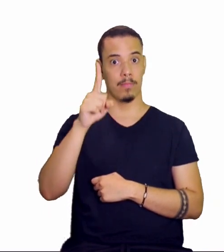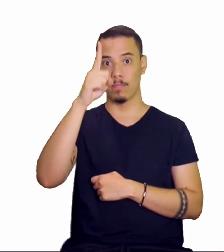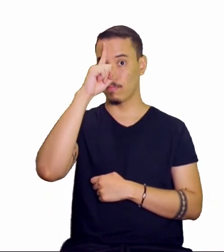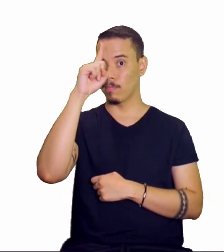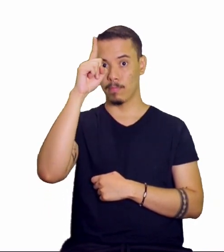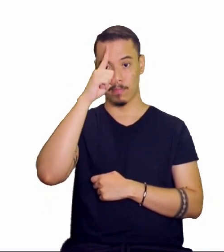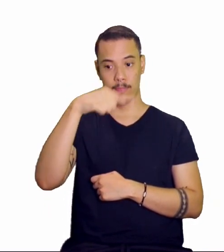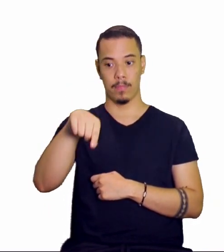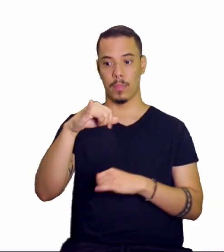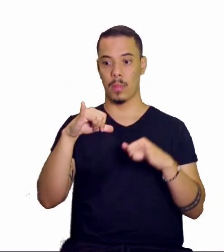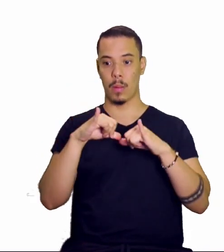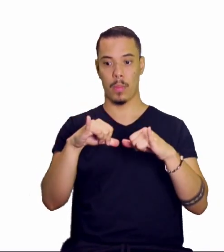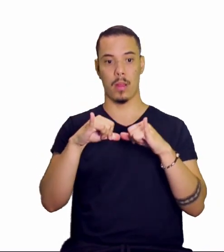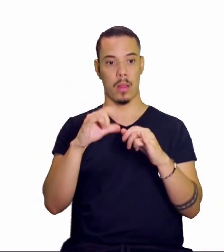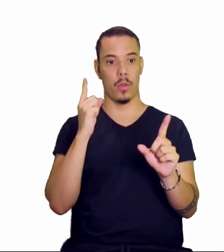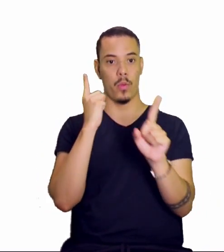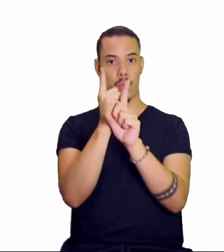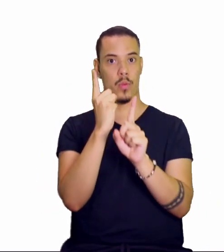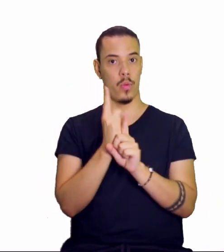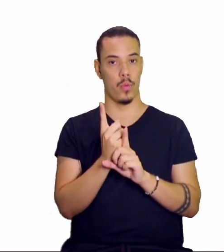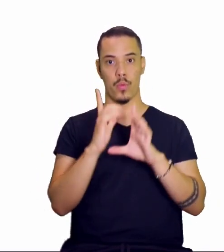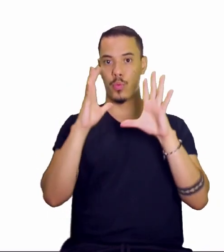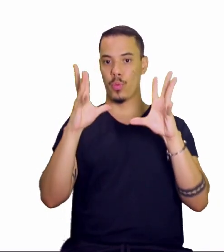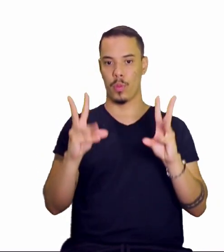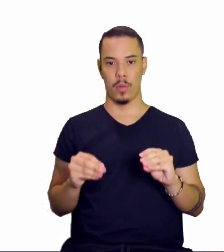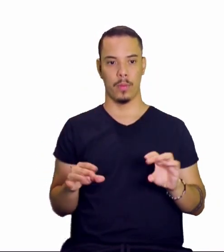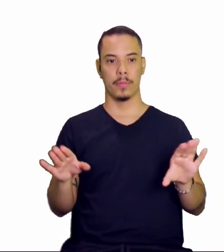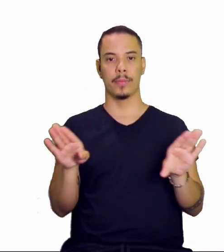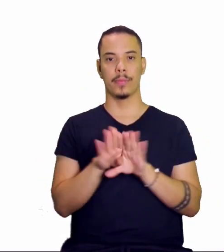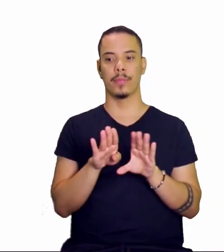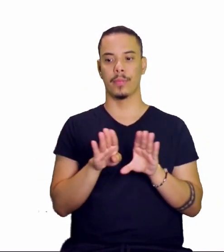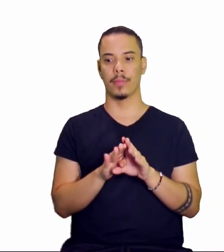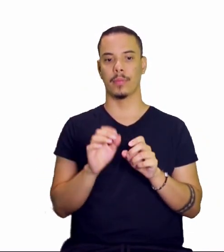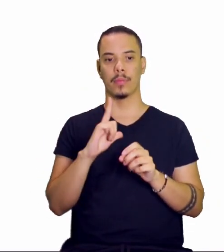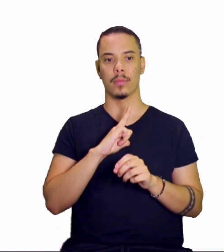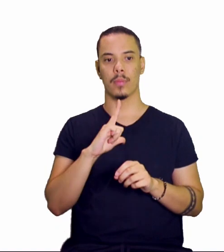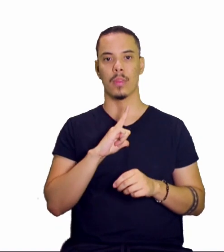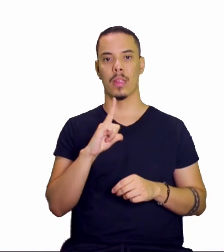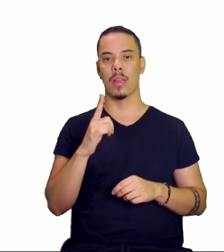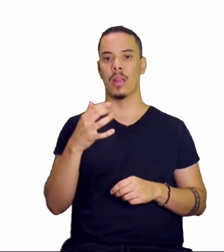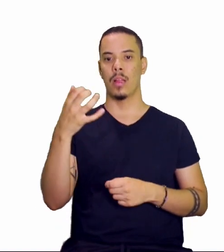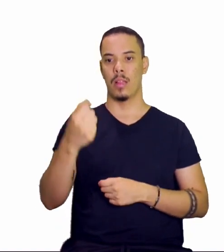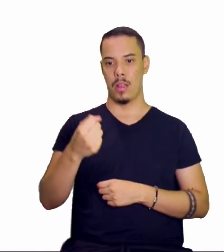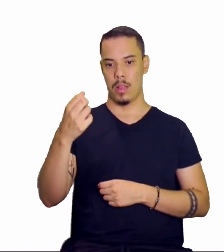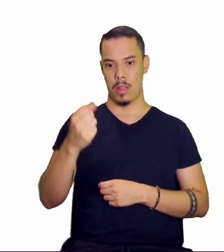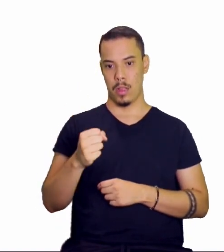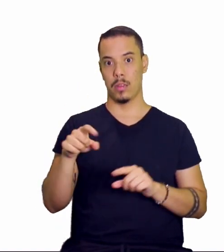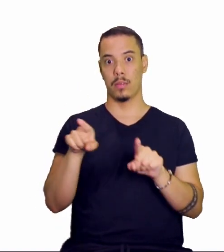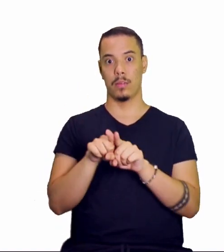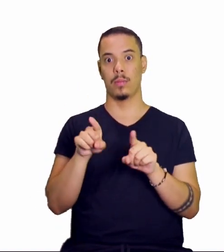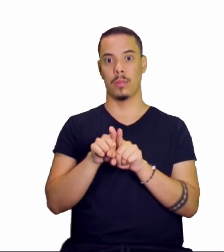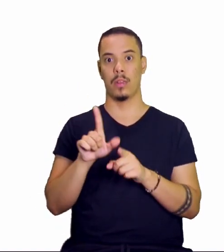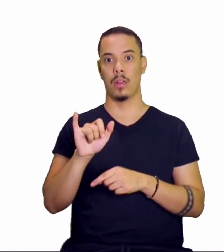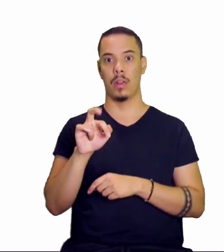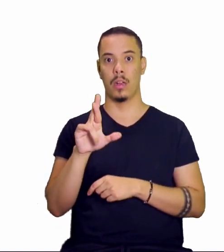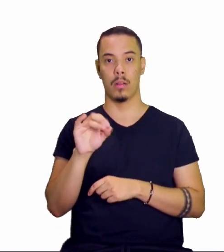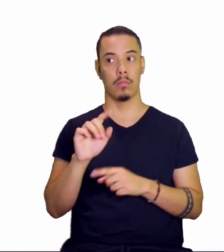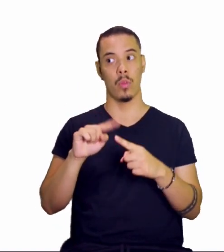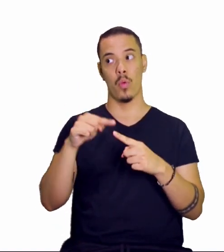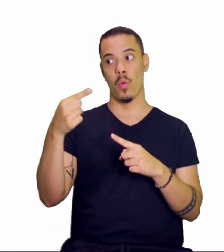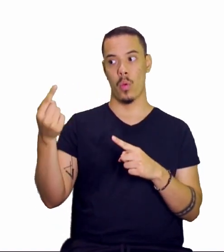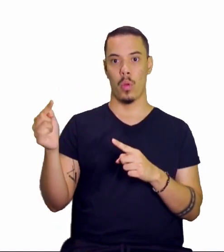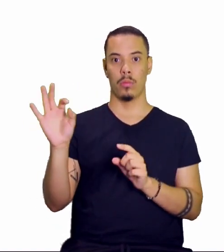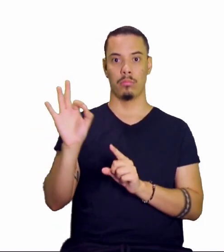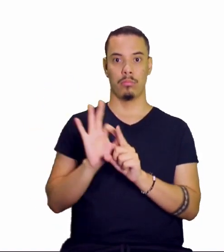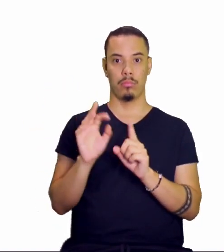no mercado. Tudo que você pode ter comprar, o leite também, nós chamamos de longa vida aí em litro, né? Mas aí é outra medida